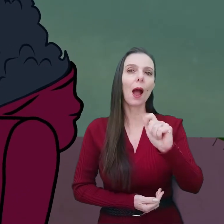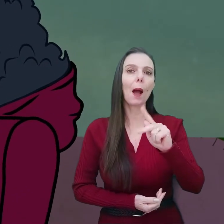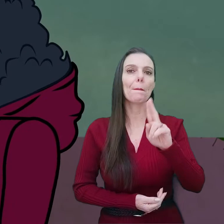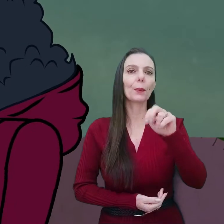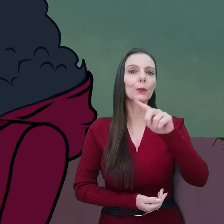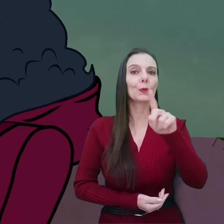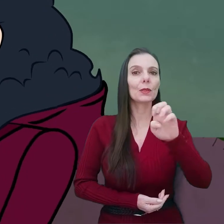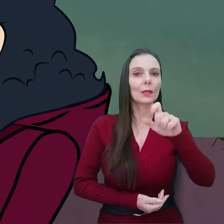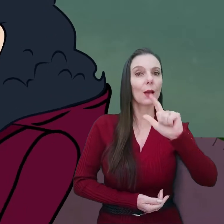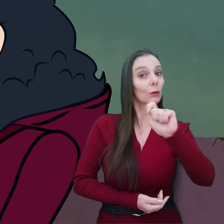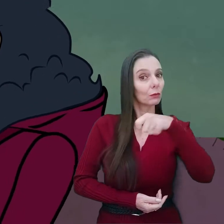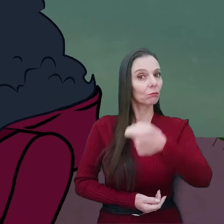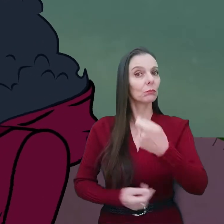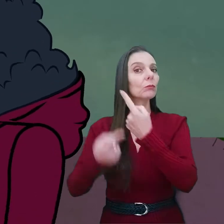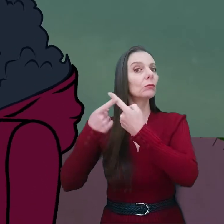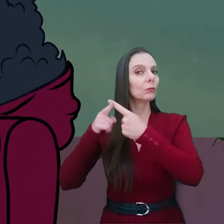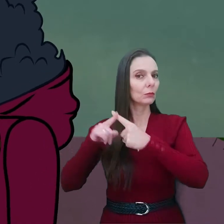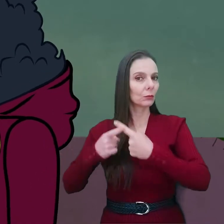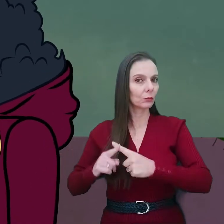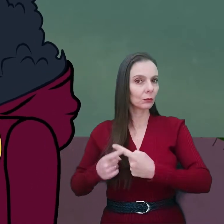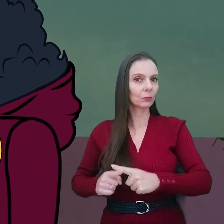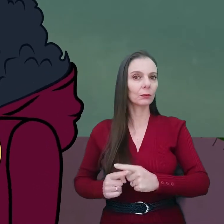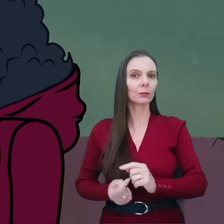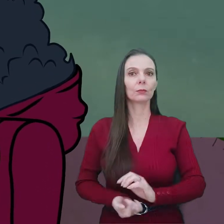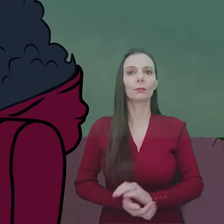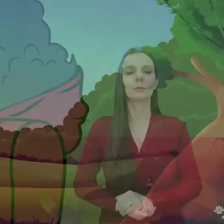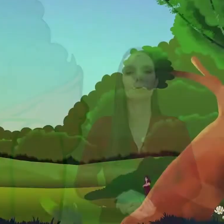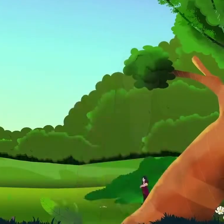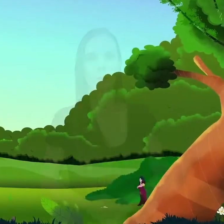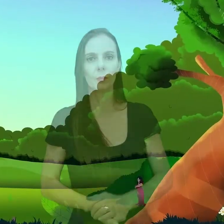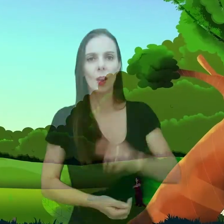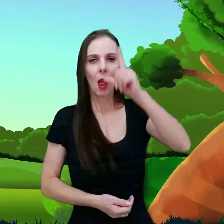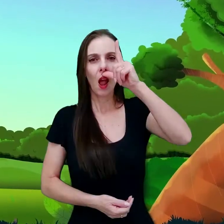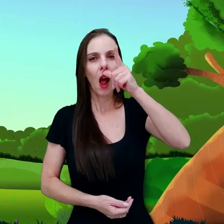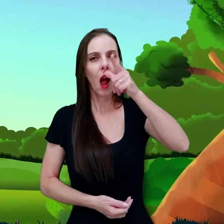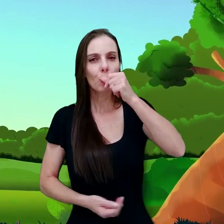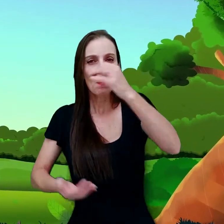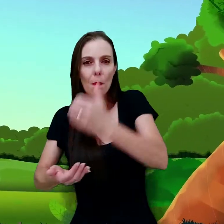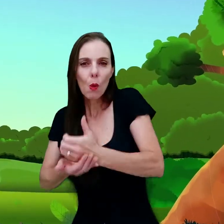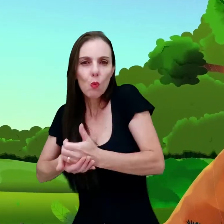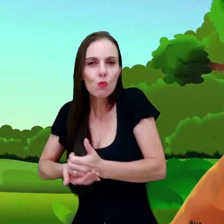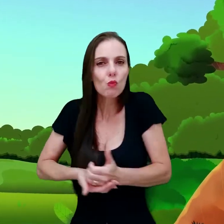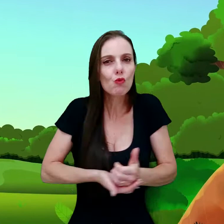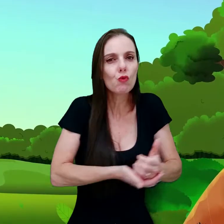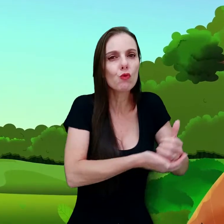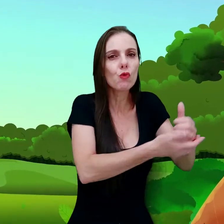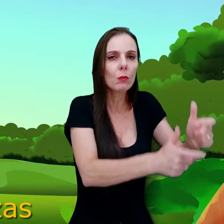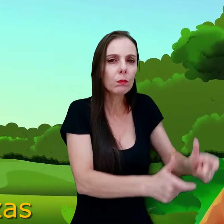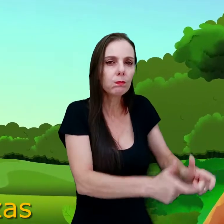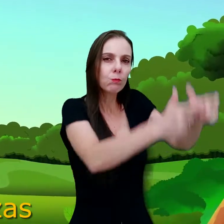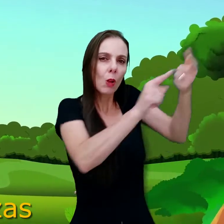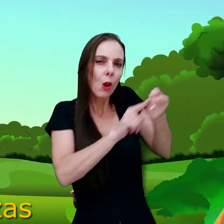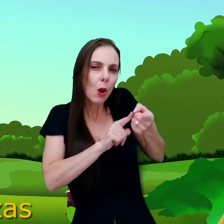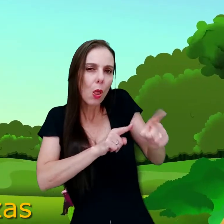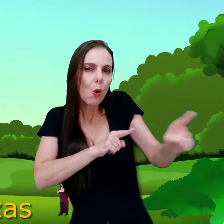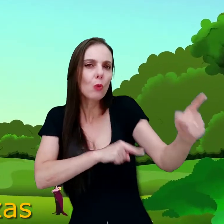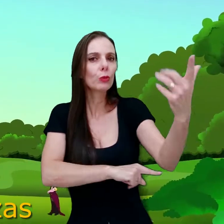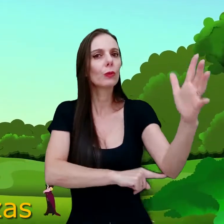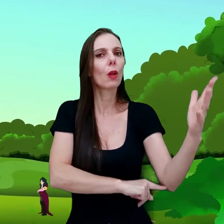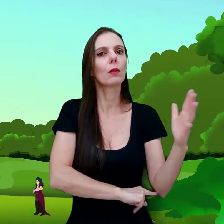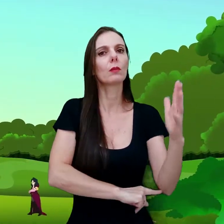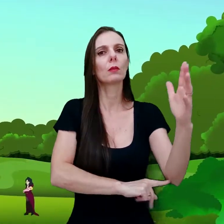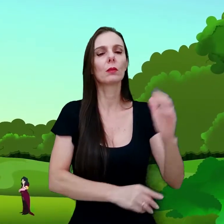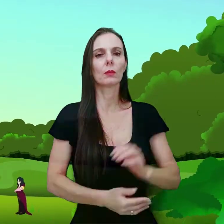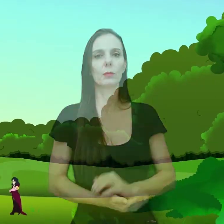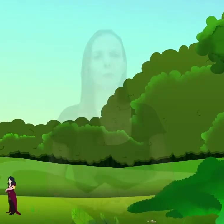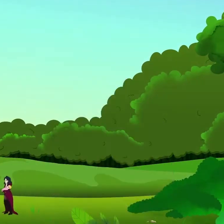o nome dela será Rapunzel. E a bruxa levou a bebê para uma torre que ficava nas profundezas